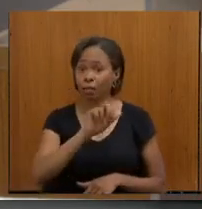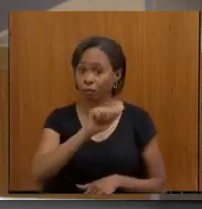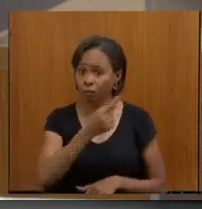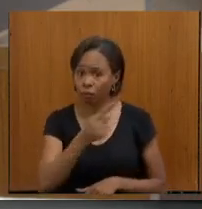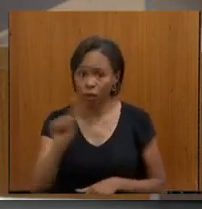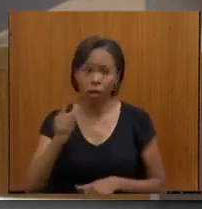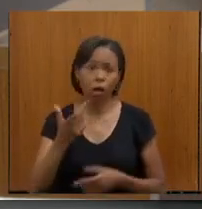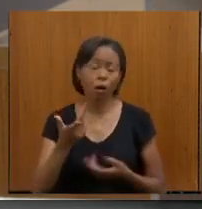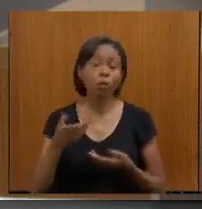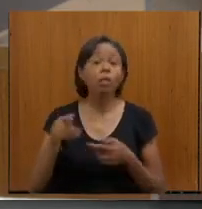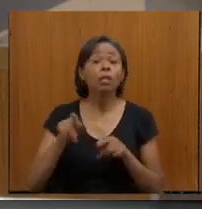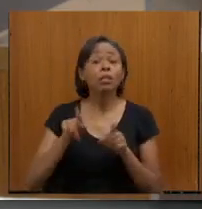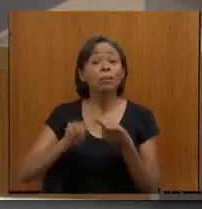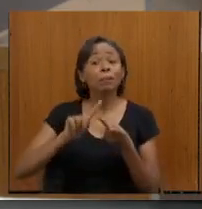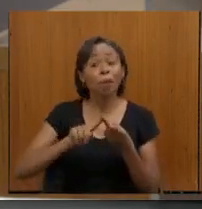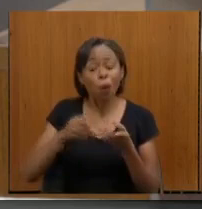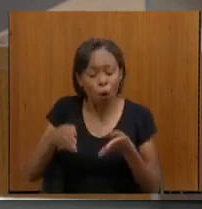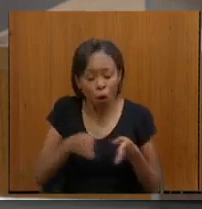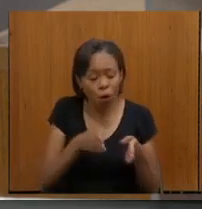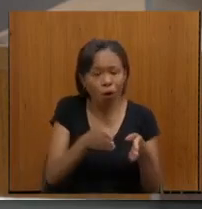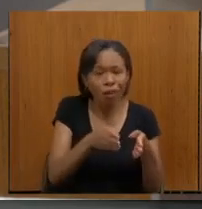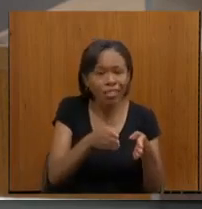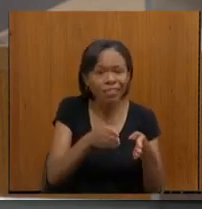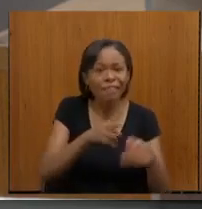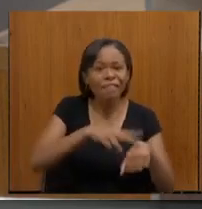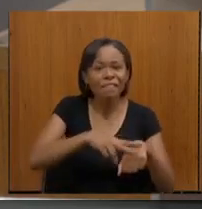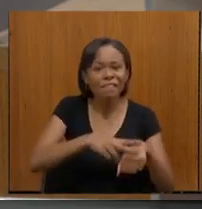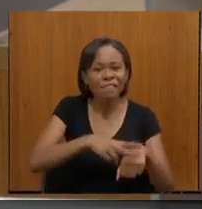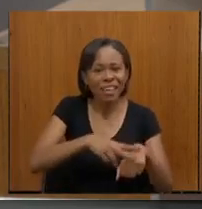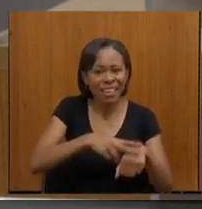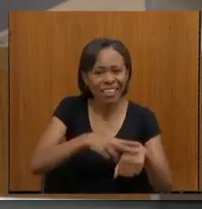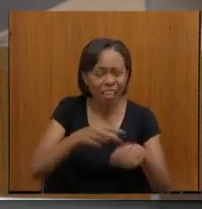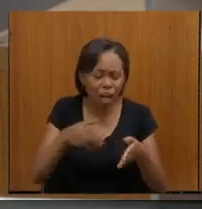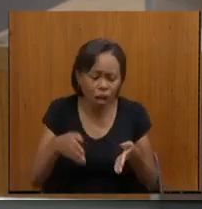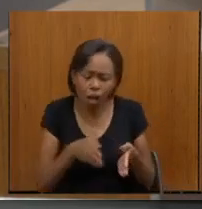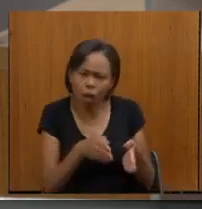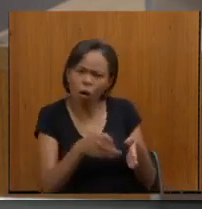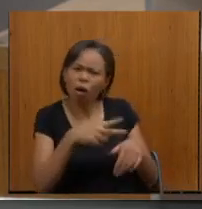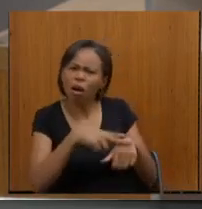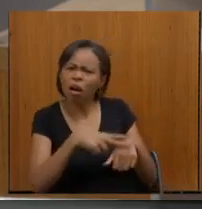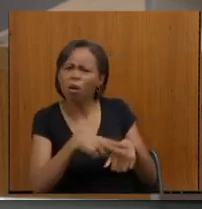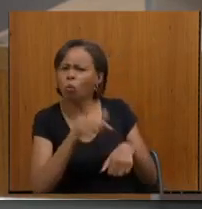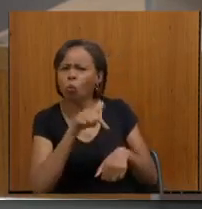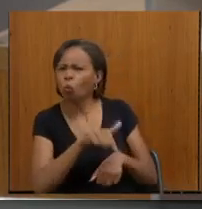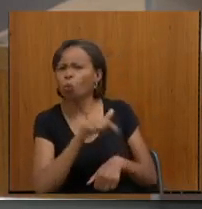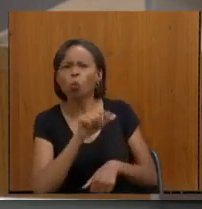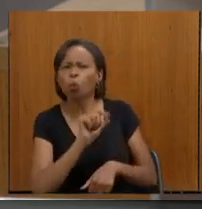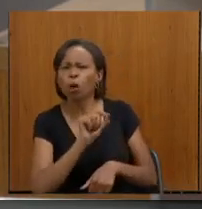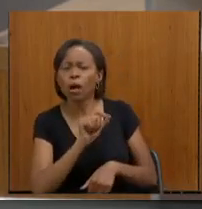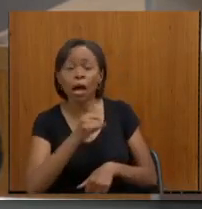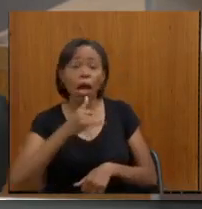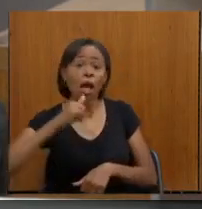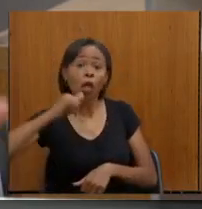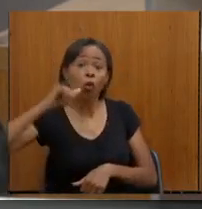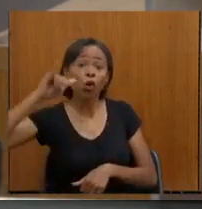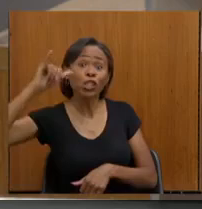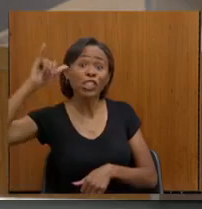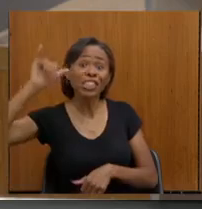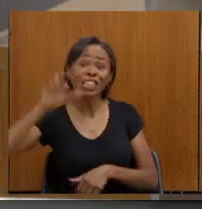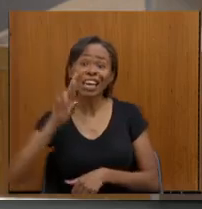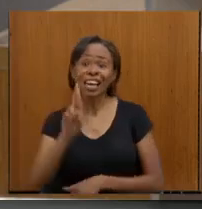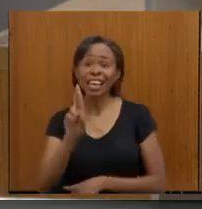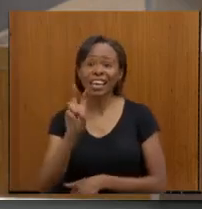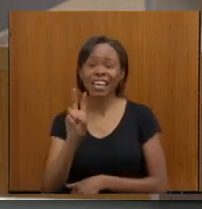chamadas verdes estão rotas que este valem do das fontes de energias renováveis